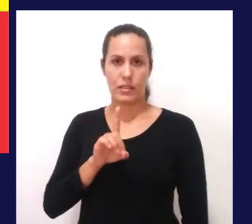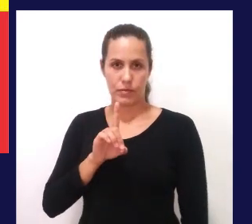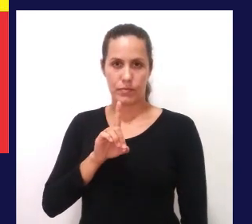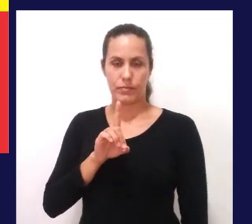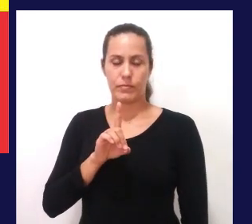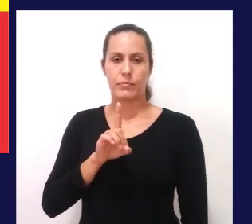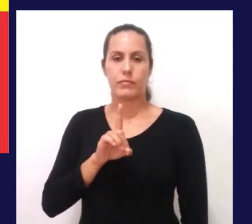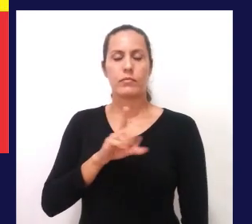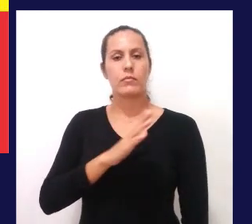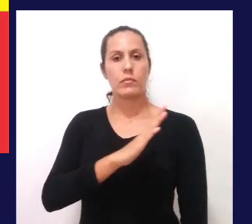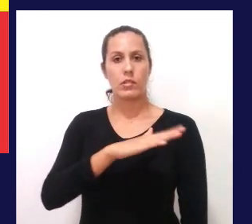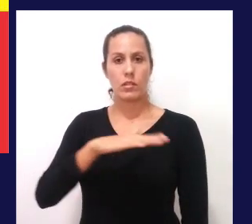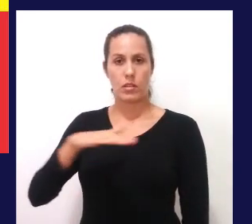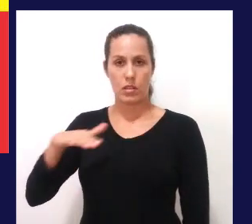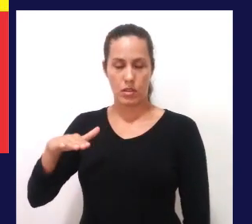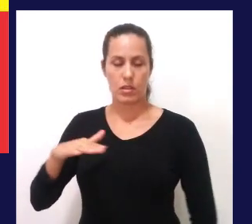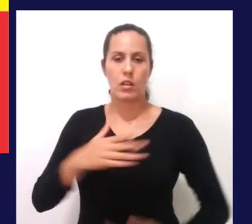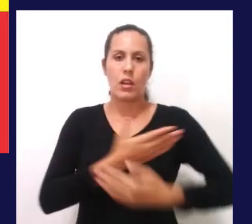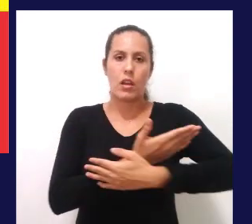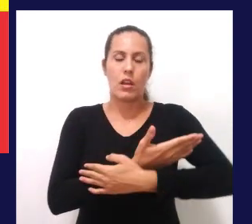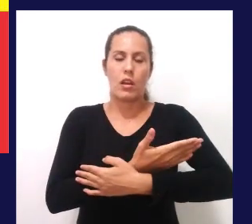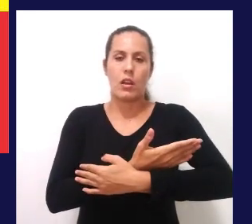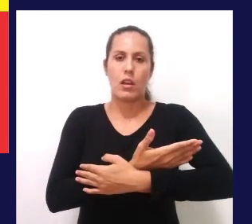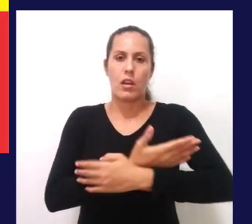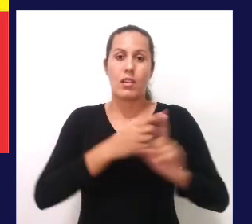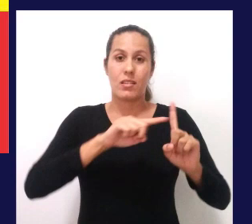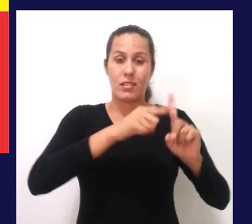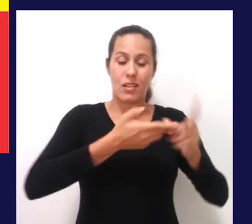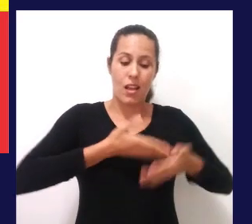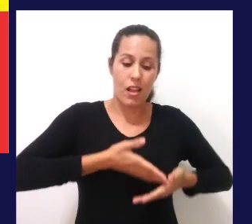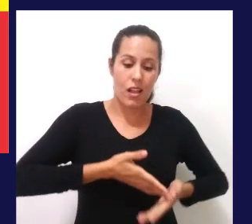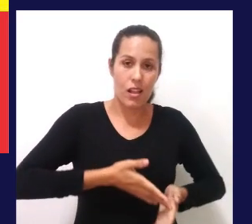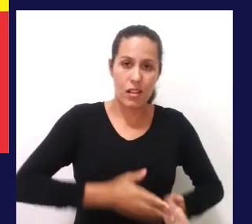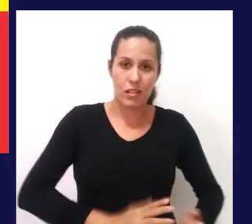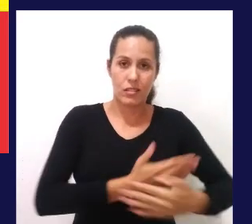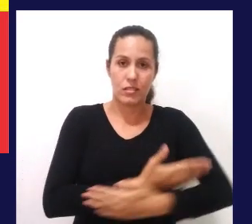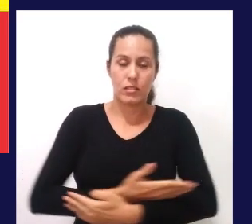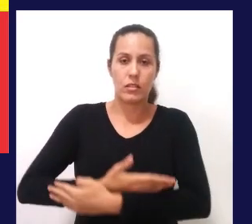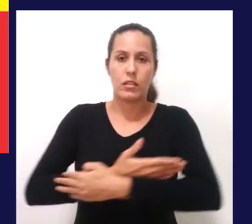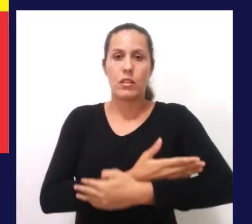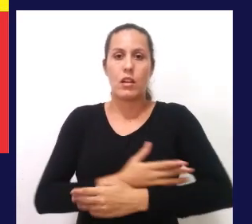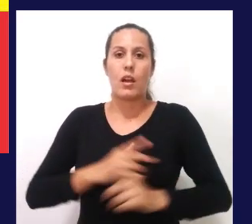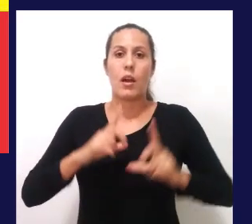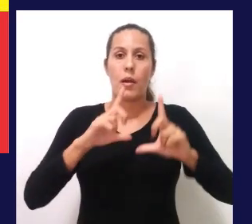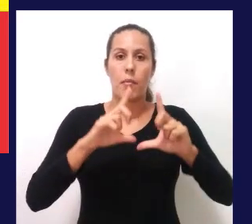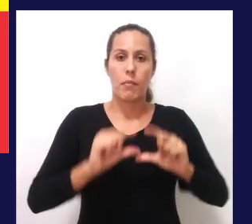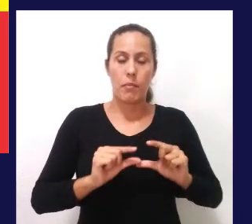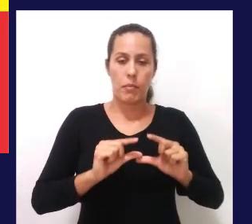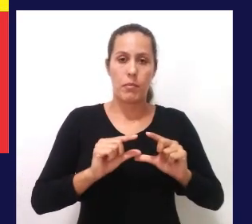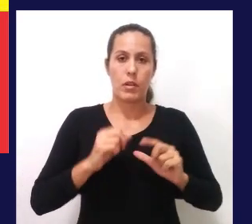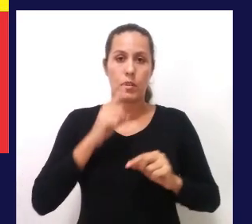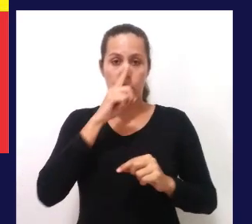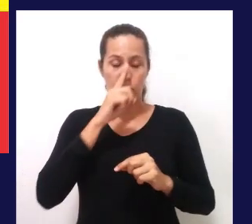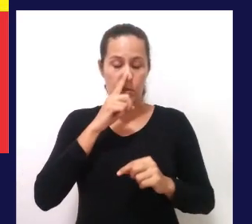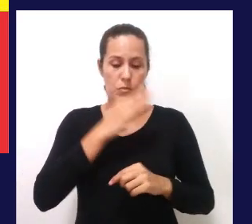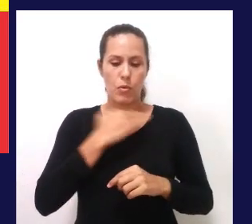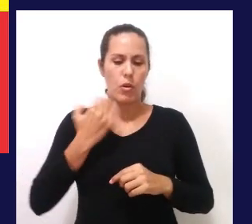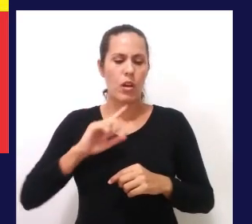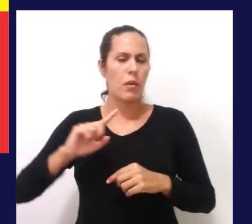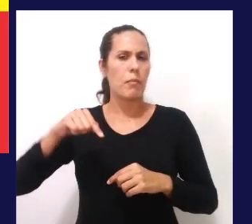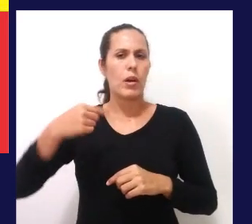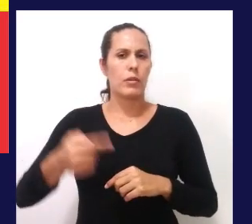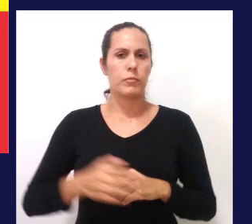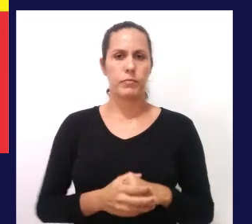é a letra D. Criança nascida de mães adolescentes correm menos risco de morrer